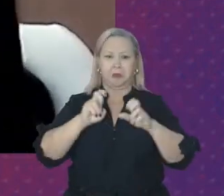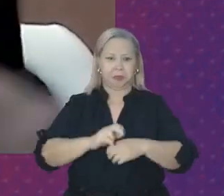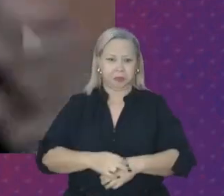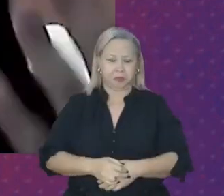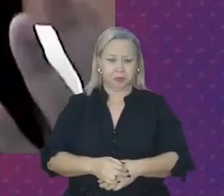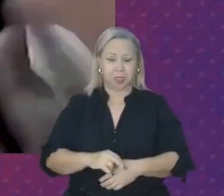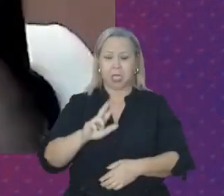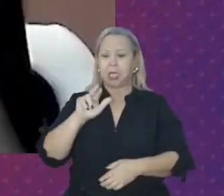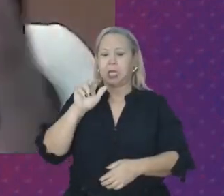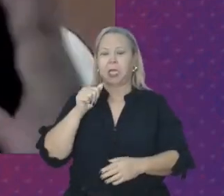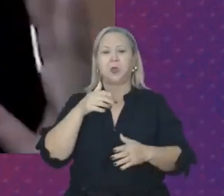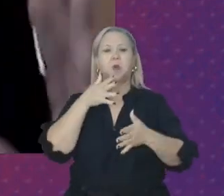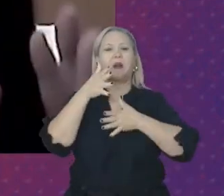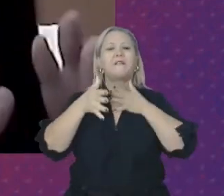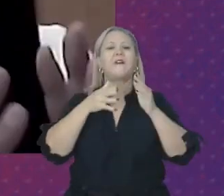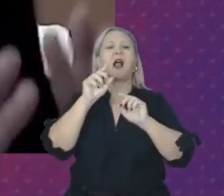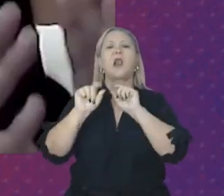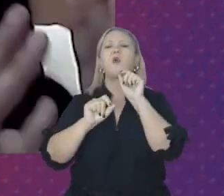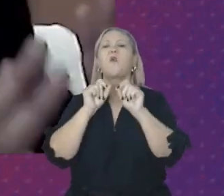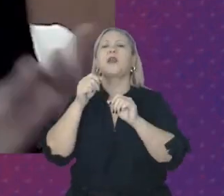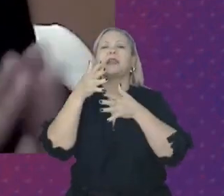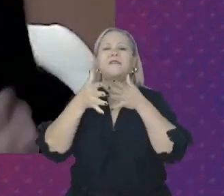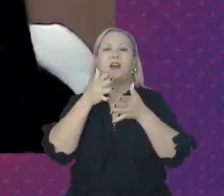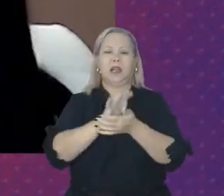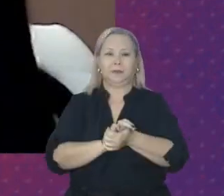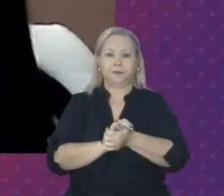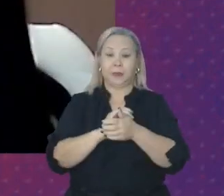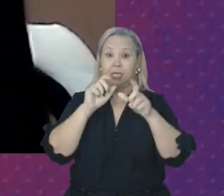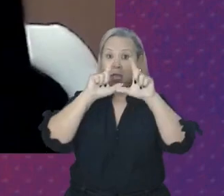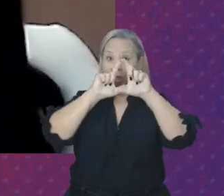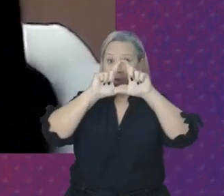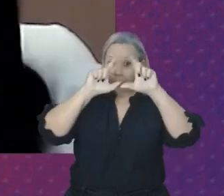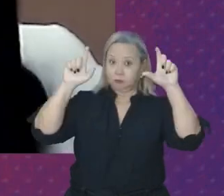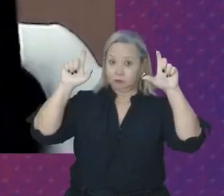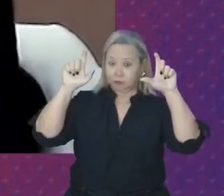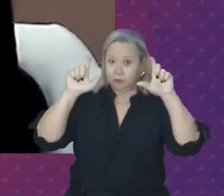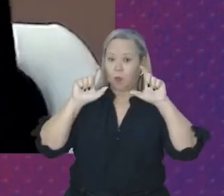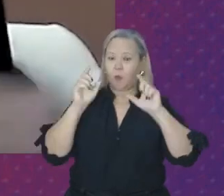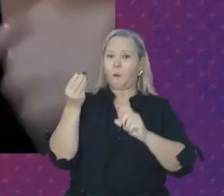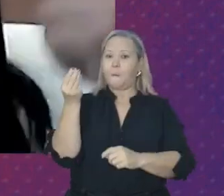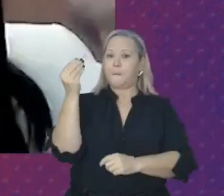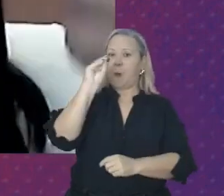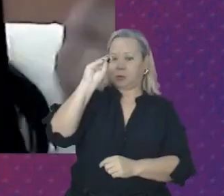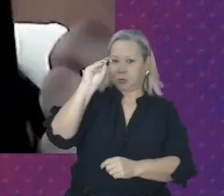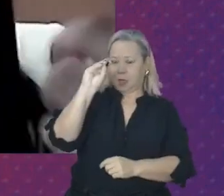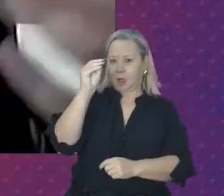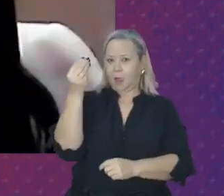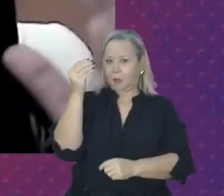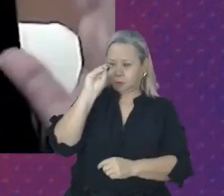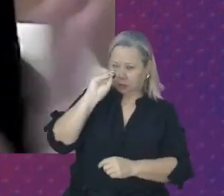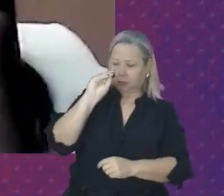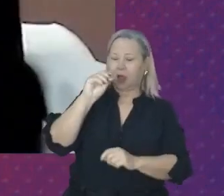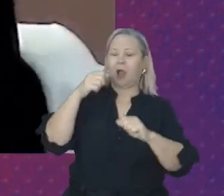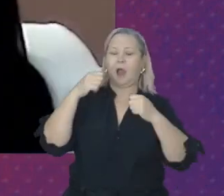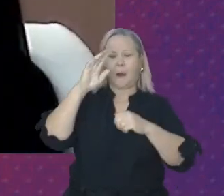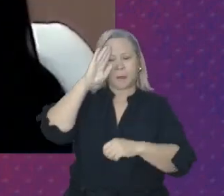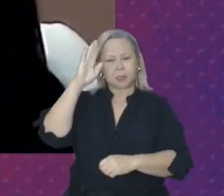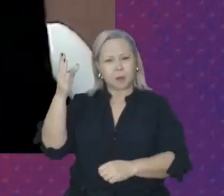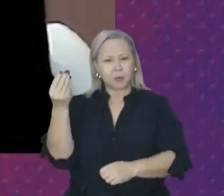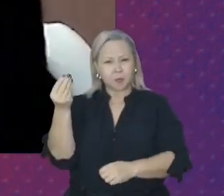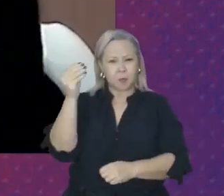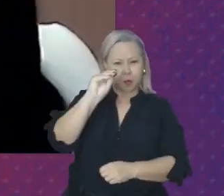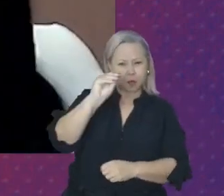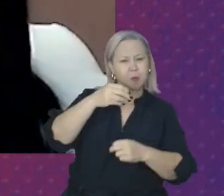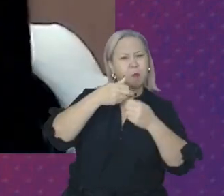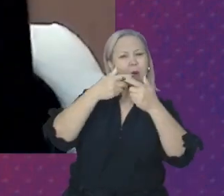detalha. Entende? Então, feed é para construir reputação. quando você, principalmente, se for uma pessoa